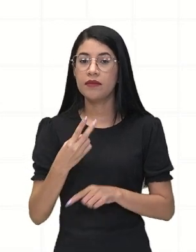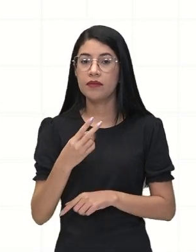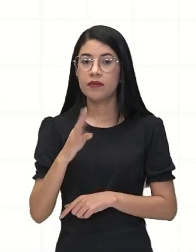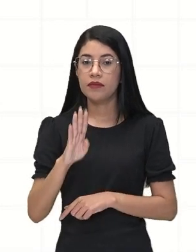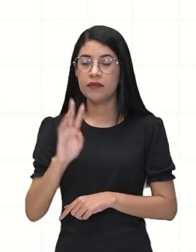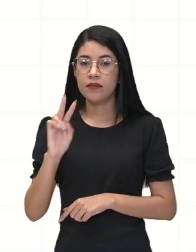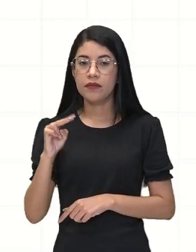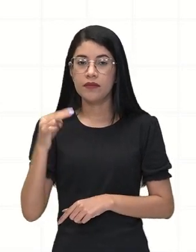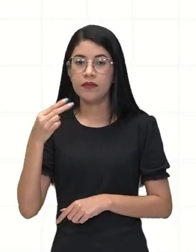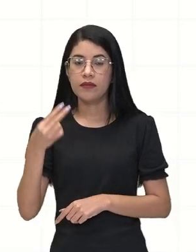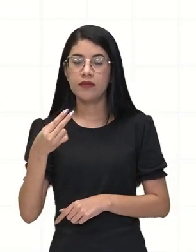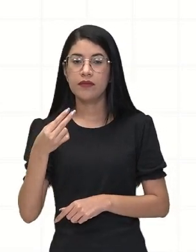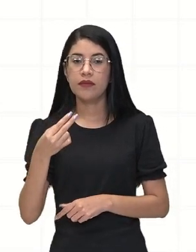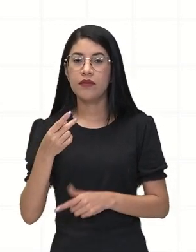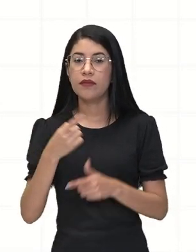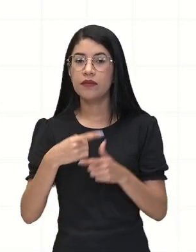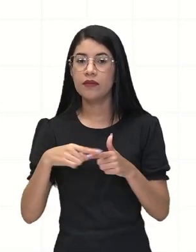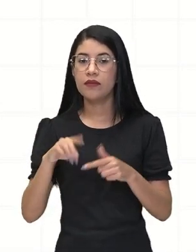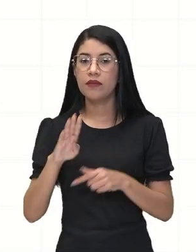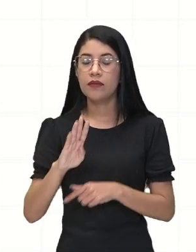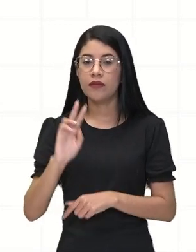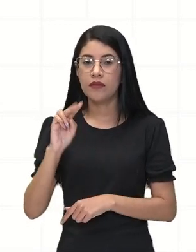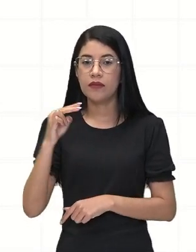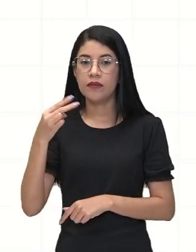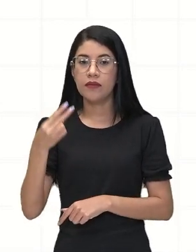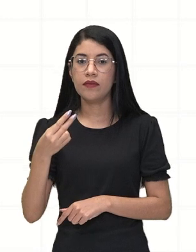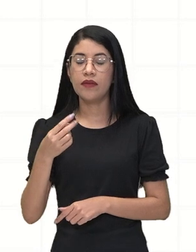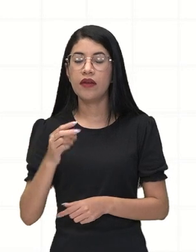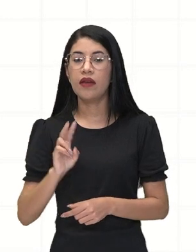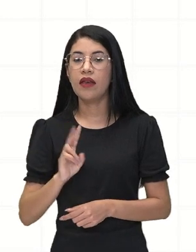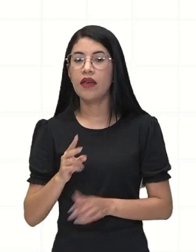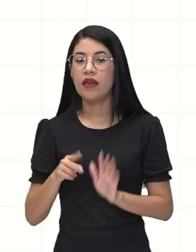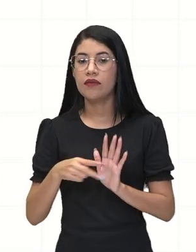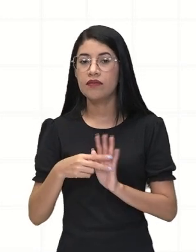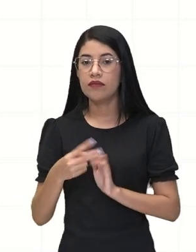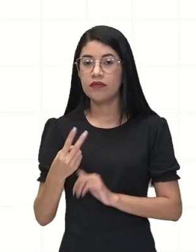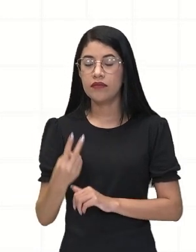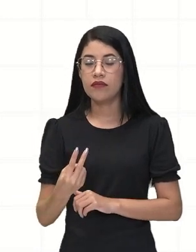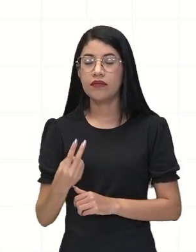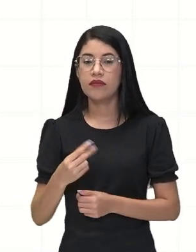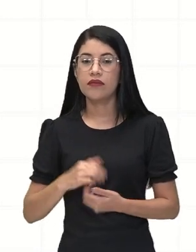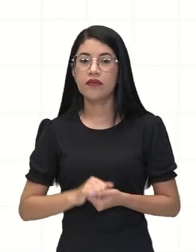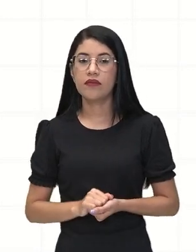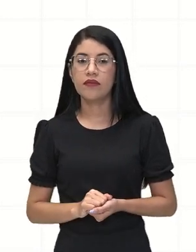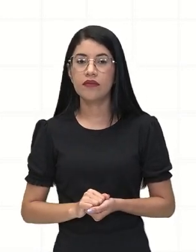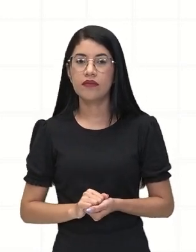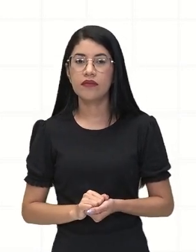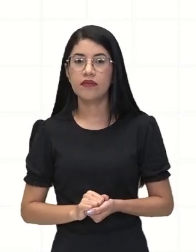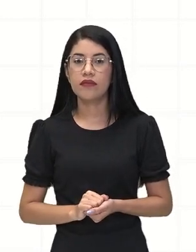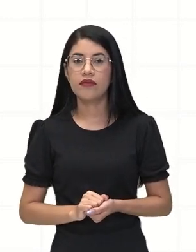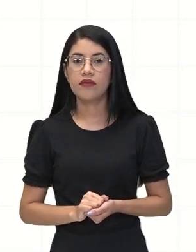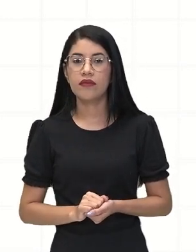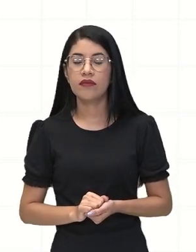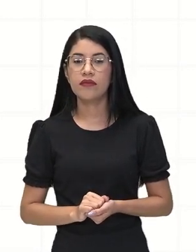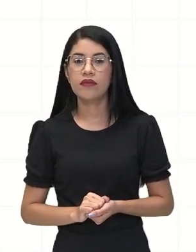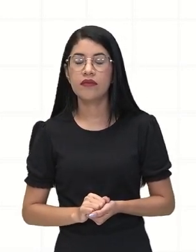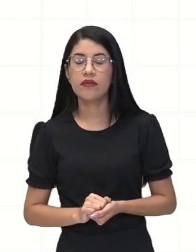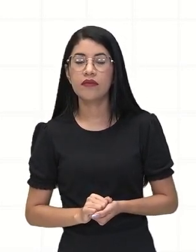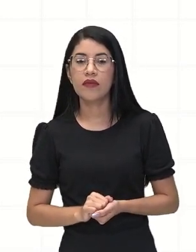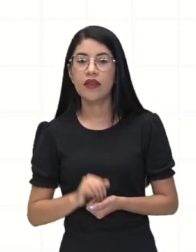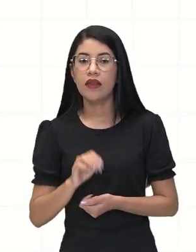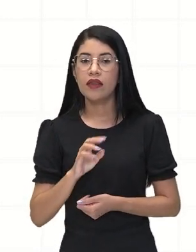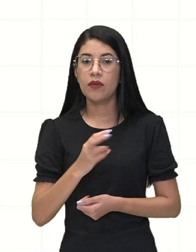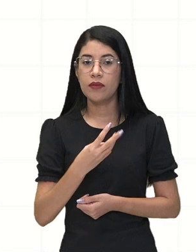quadrado, B quadrado dividido por B quadrado, sobra 2x. Ou 2, né? Então, ficou x mais 2. Então, vai